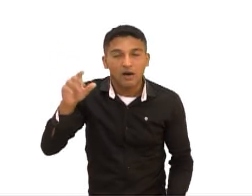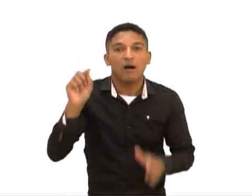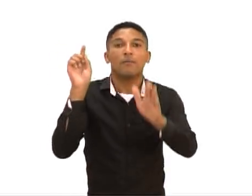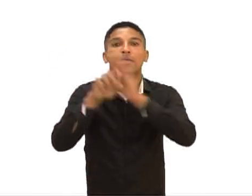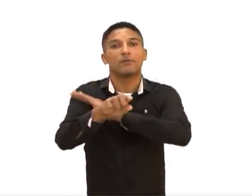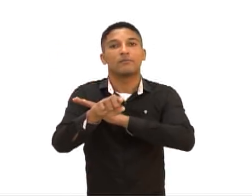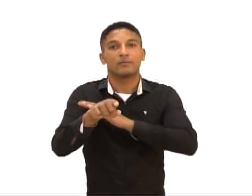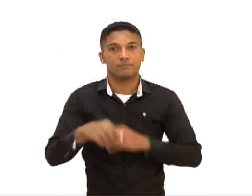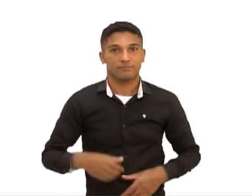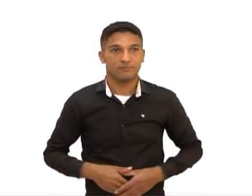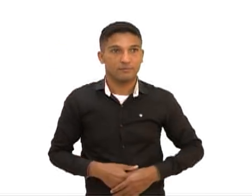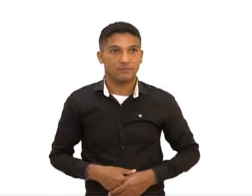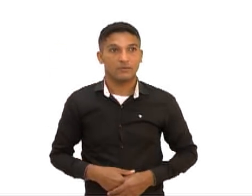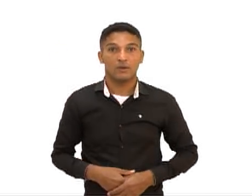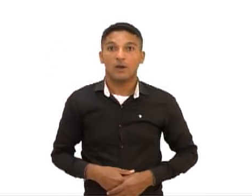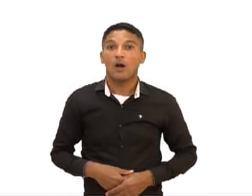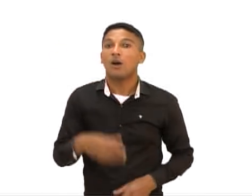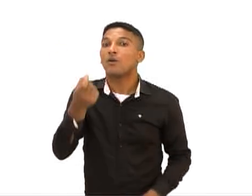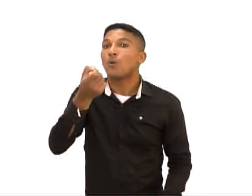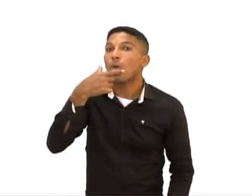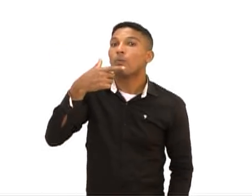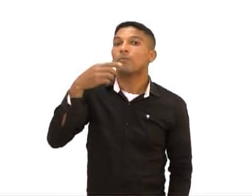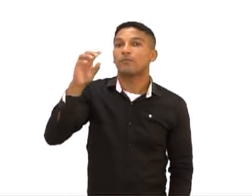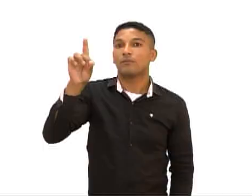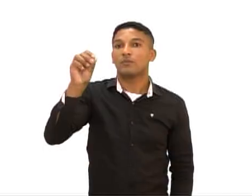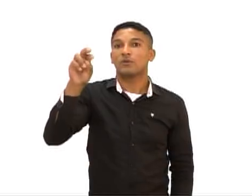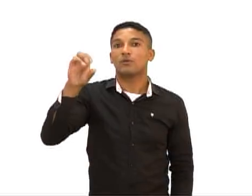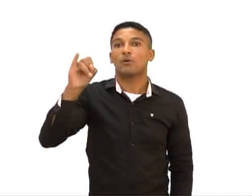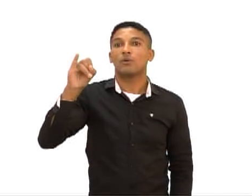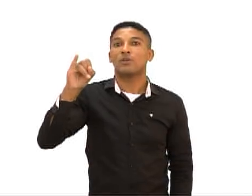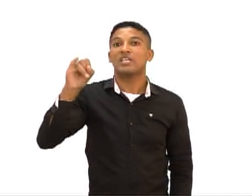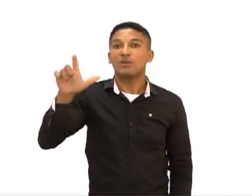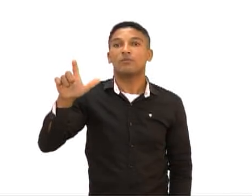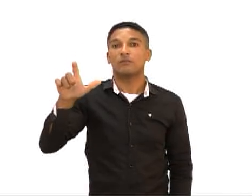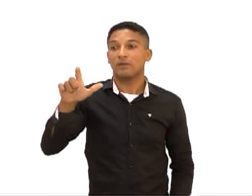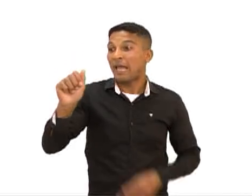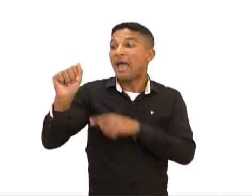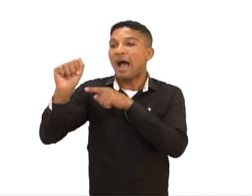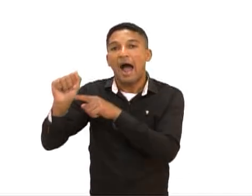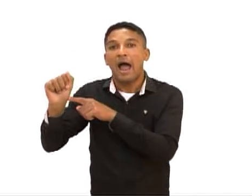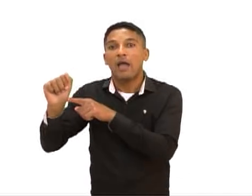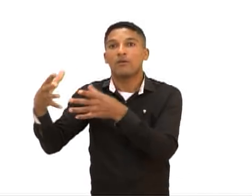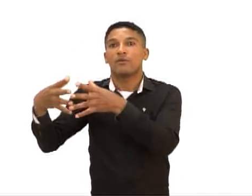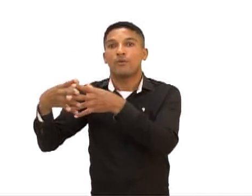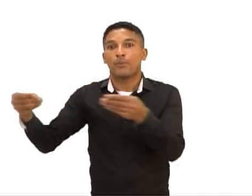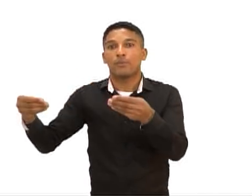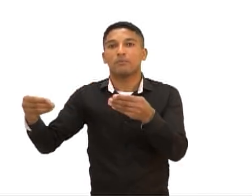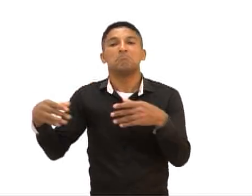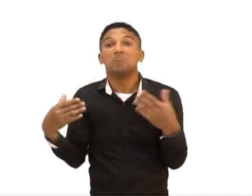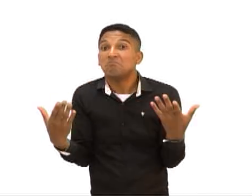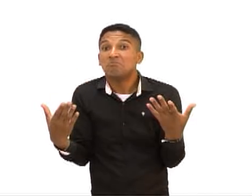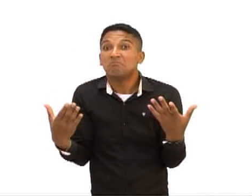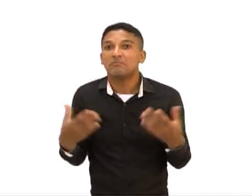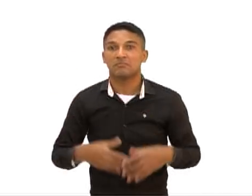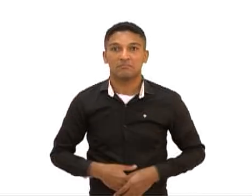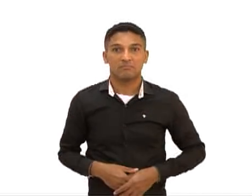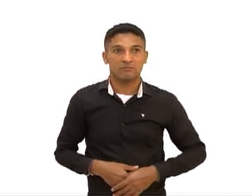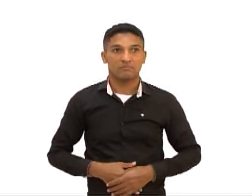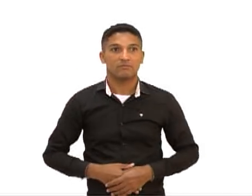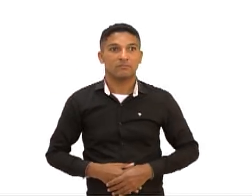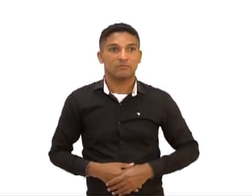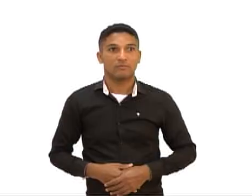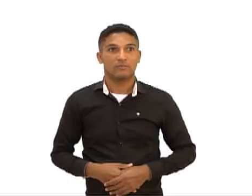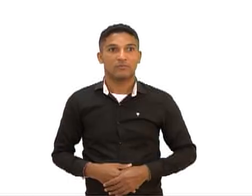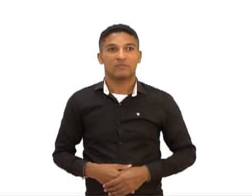indagação, né? Tomou o Doril, sumiu. E ali vocês têm, de forma desfocada, possivelmente